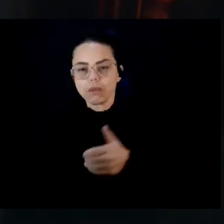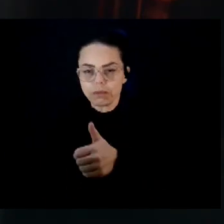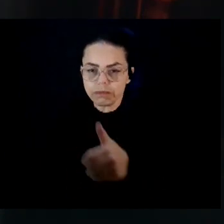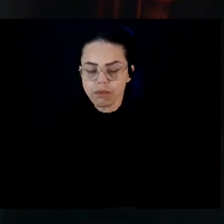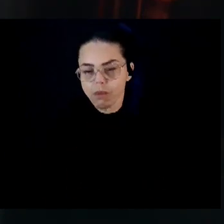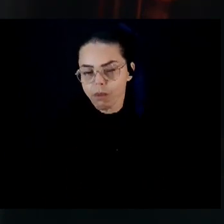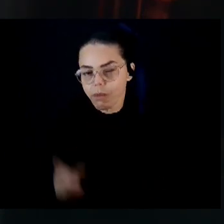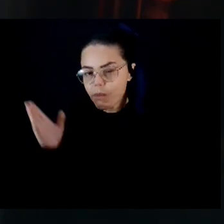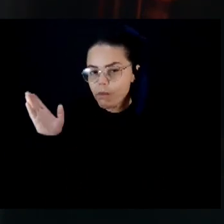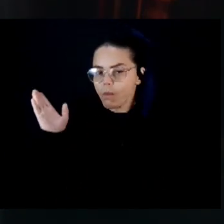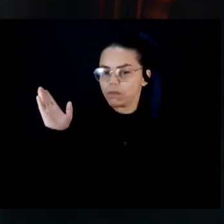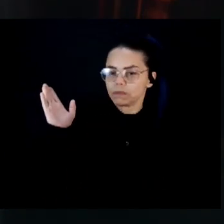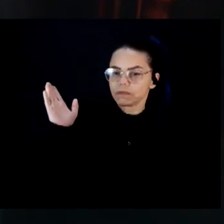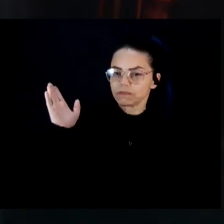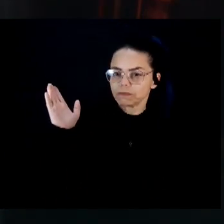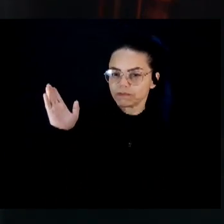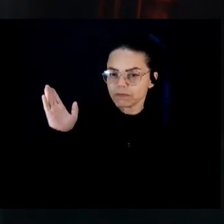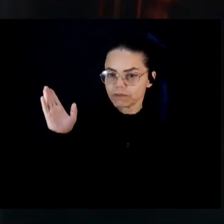você,